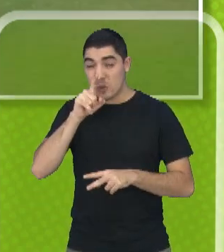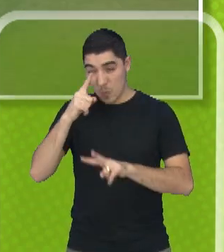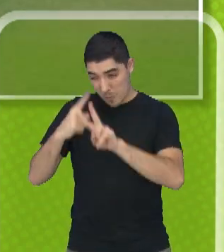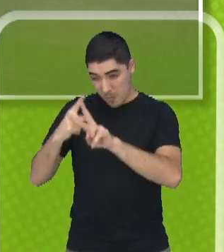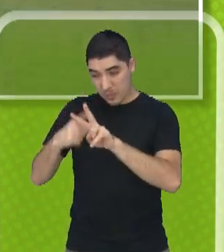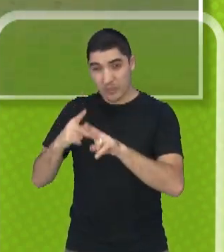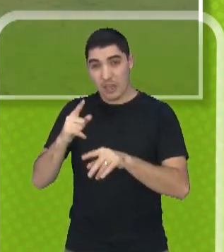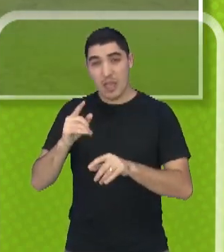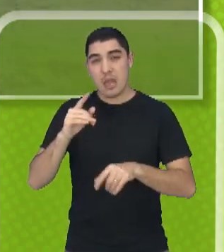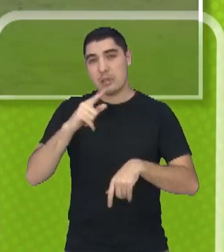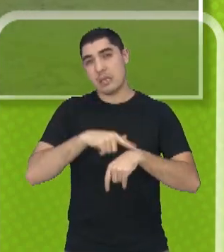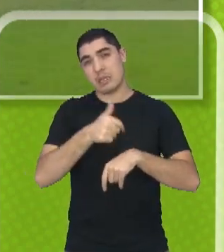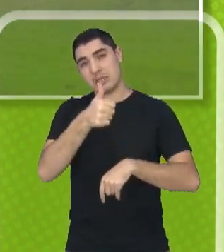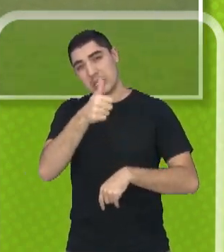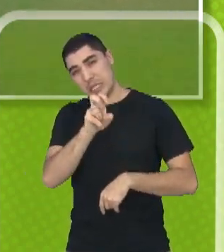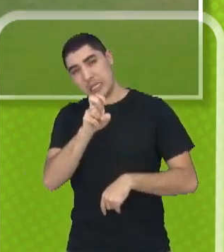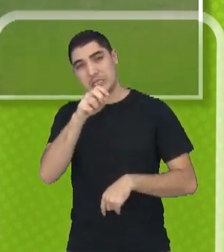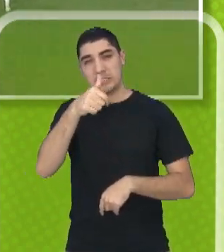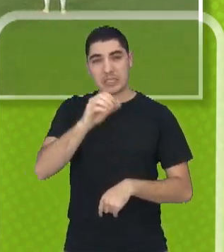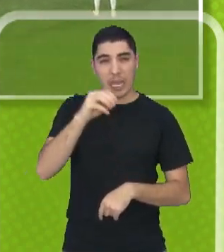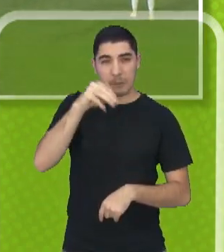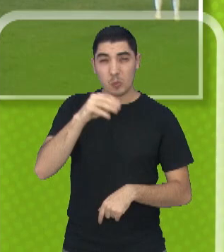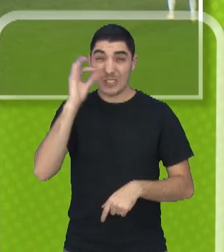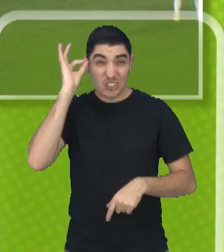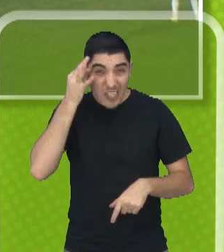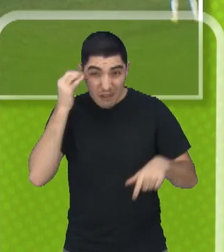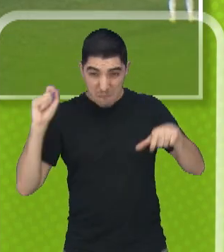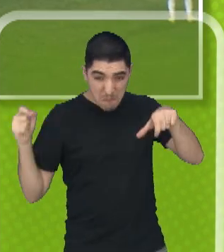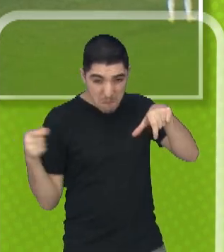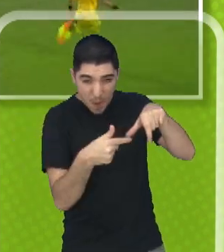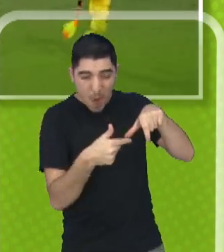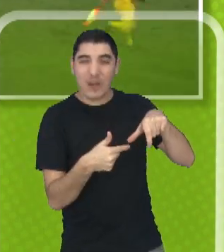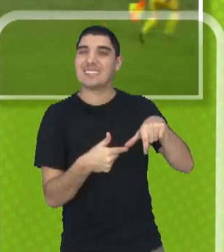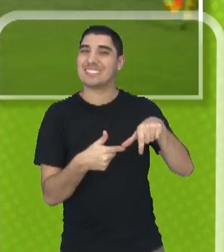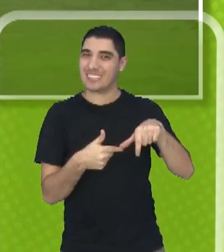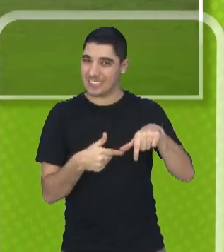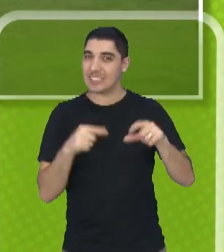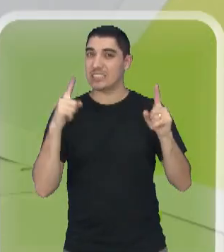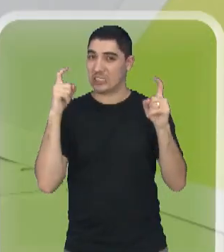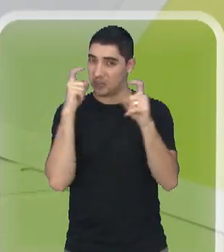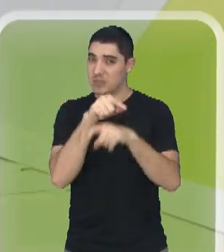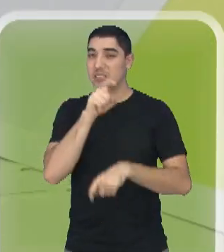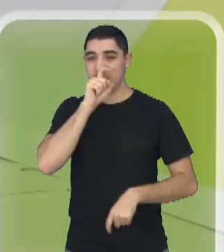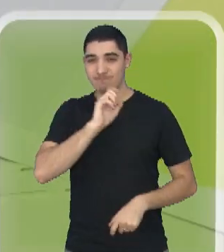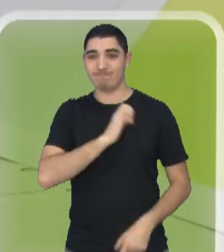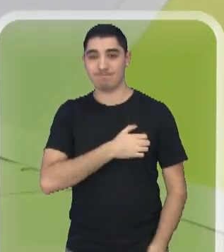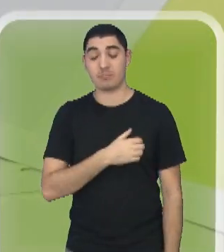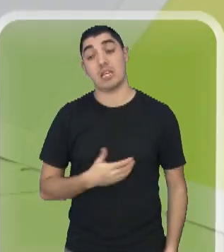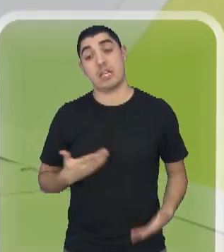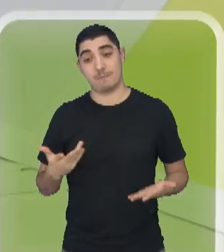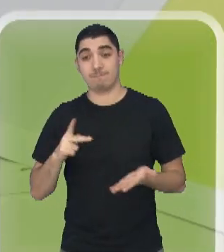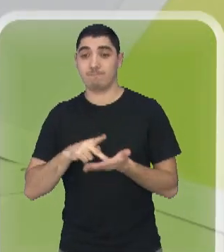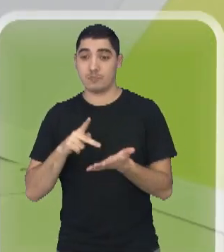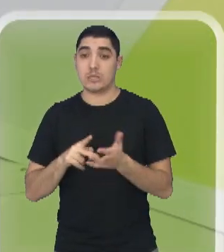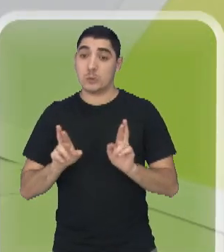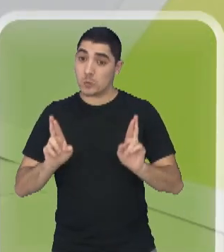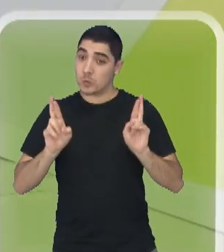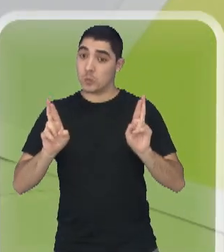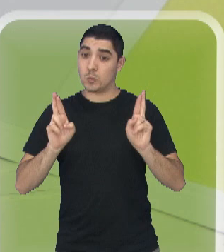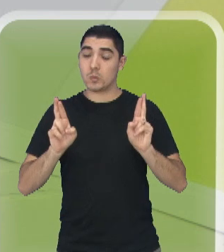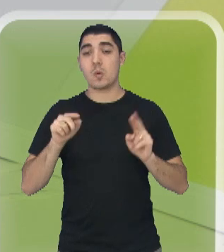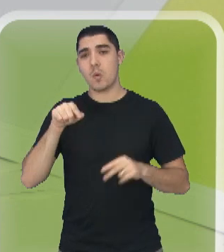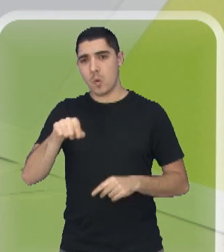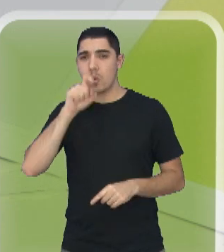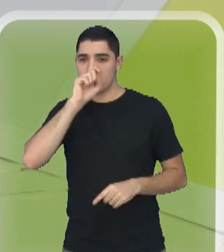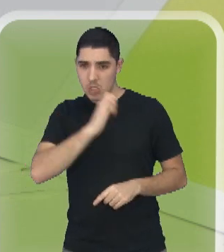nos primeiros 10, 15 minutos, o São José pode ter uma dificuldade no decorrer do jogo. Pois é, vamos torcer. O São José sabe